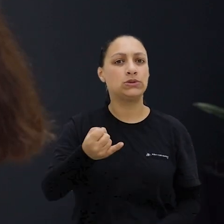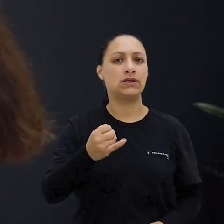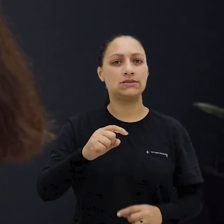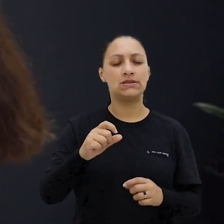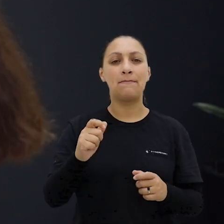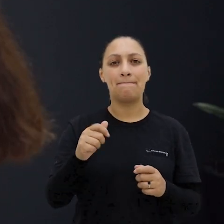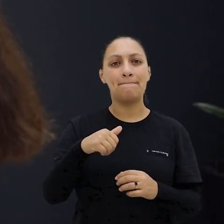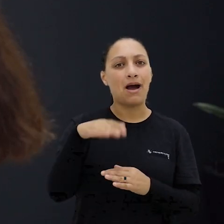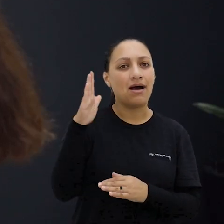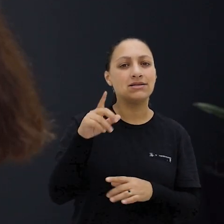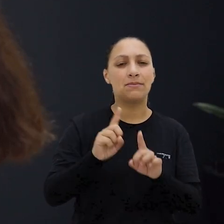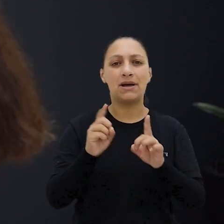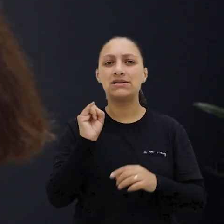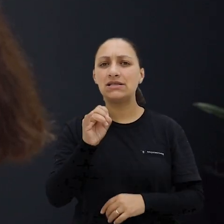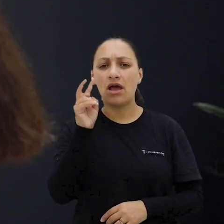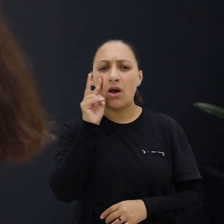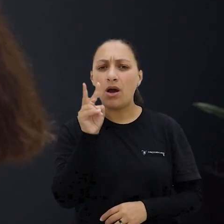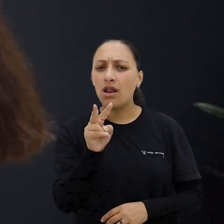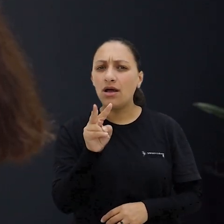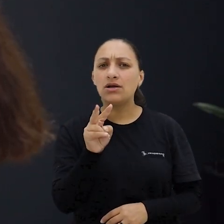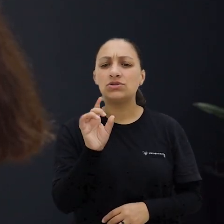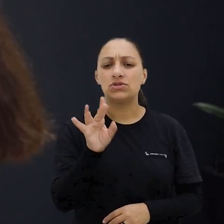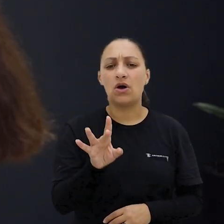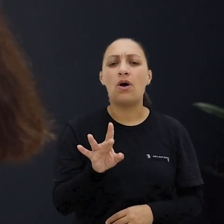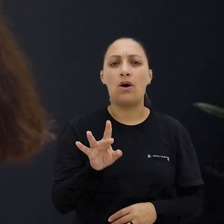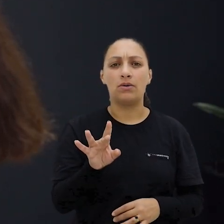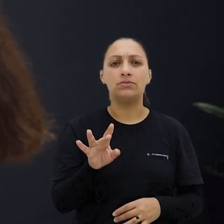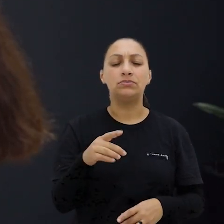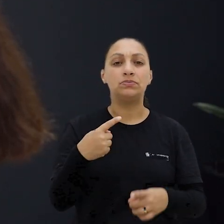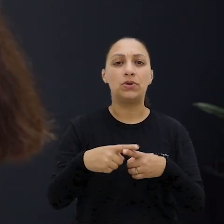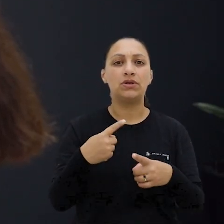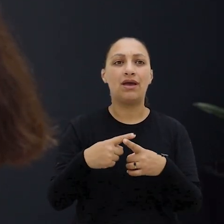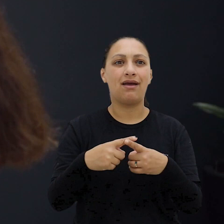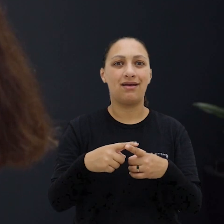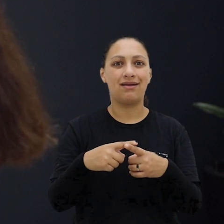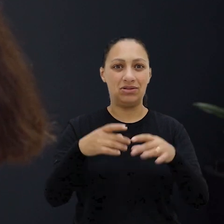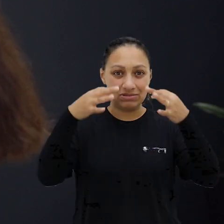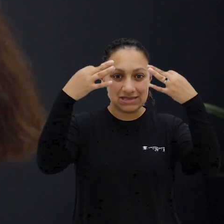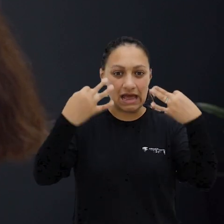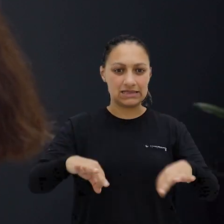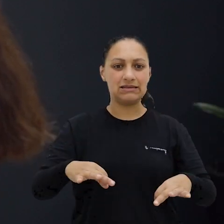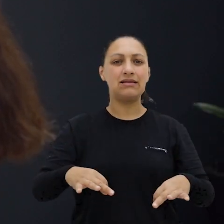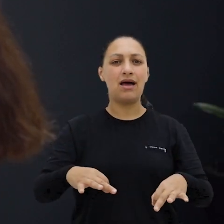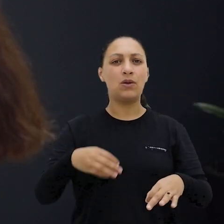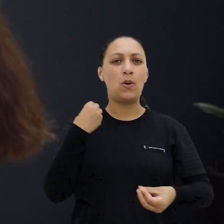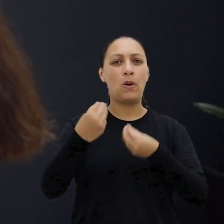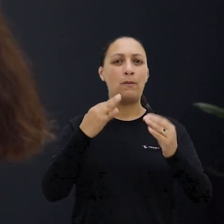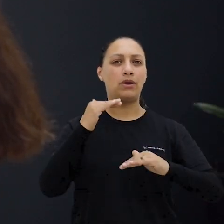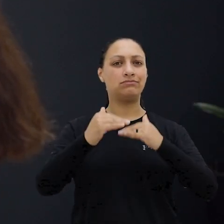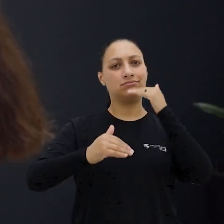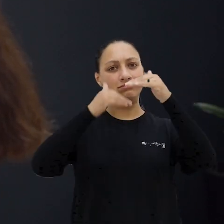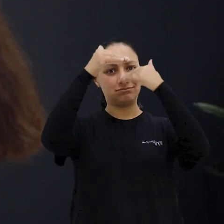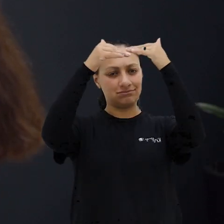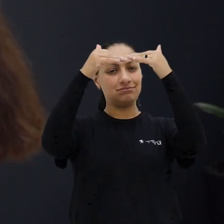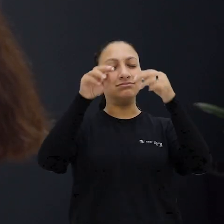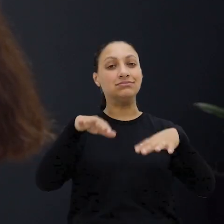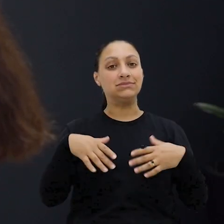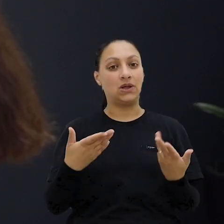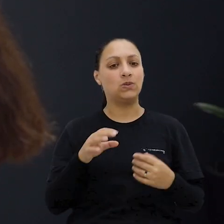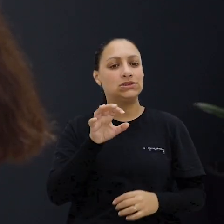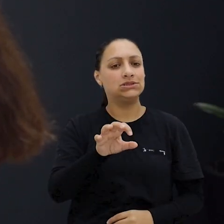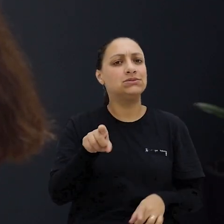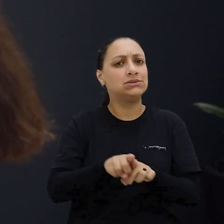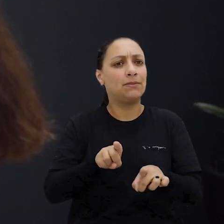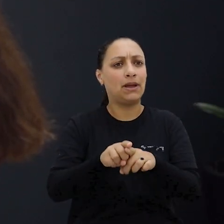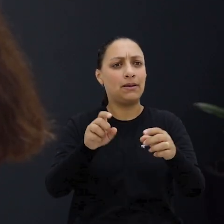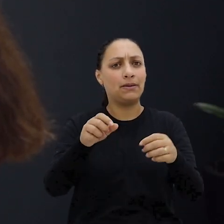unidades, mas olha, se olhasse só Campo Bom, tu vê o tamanho do acerto, o quanto cresceu, e isso muito por mercado, né?